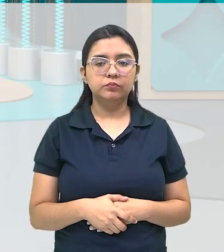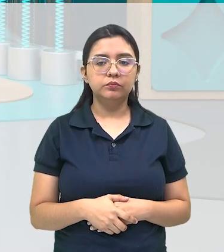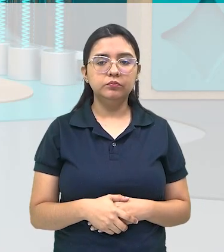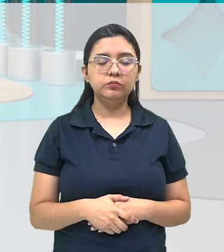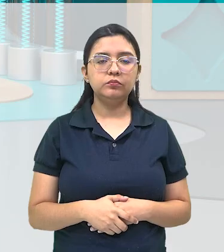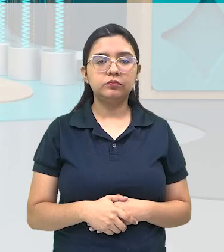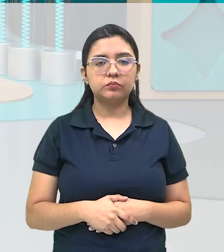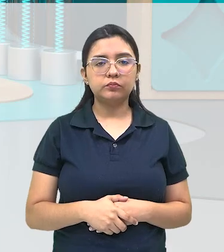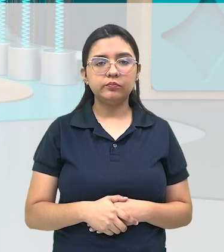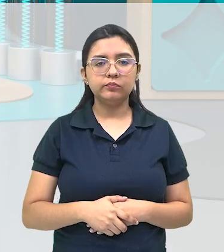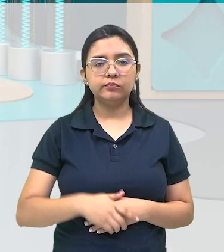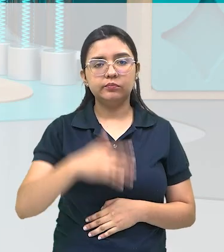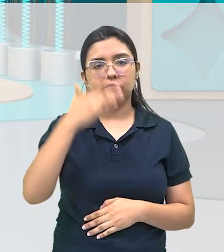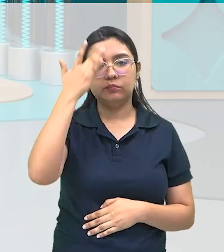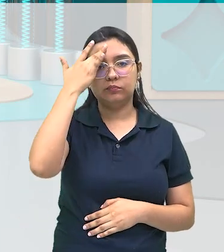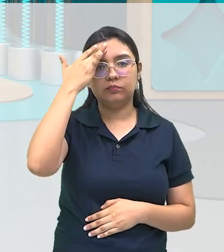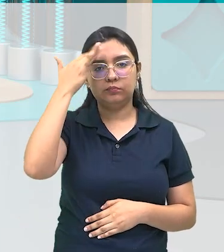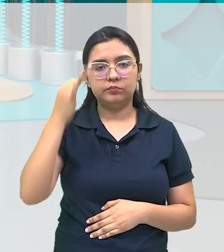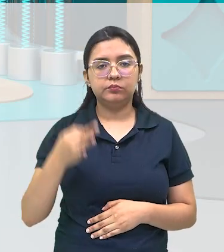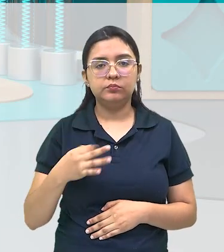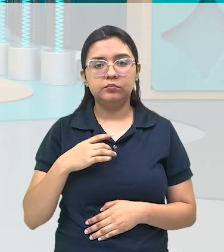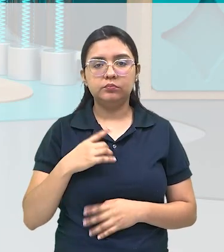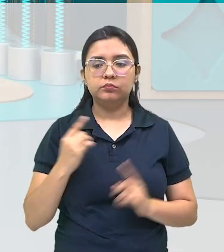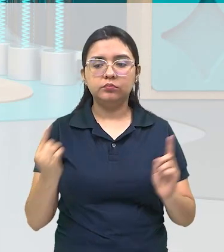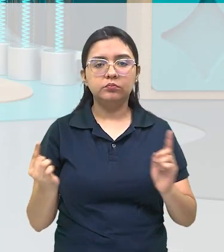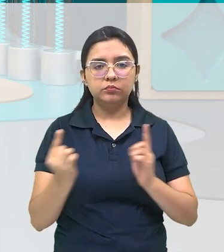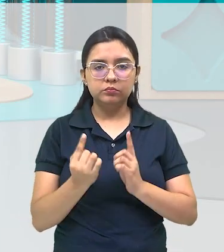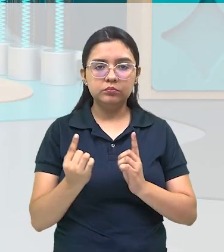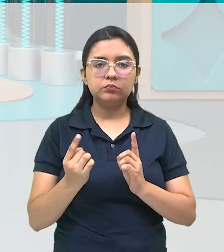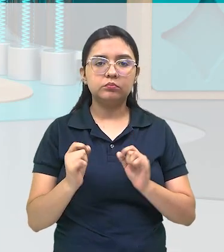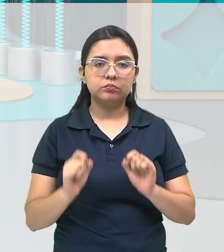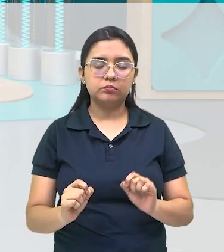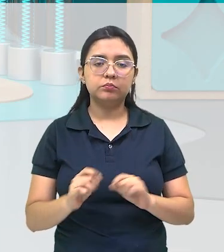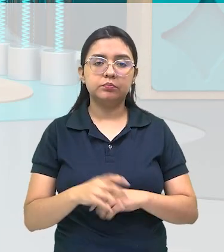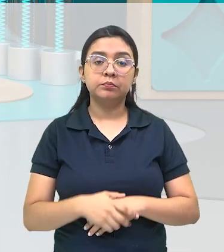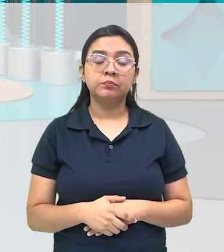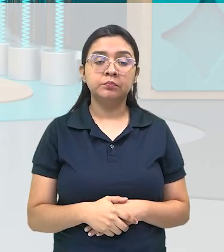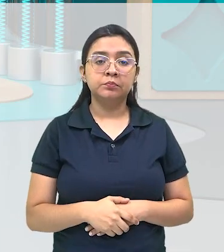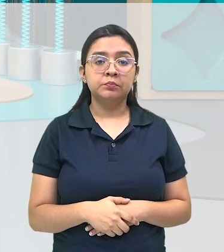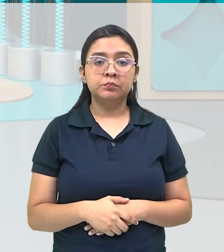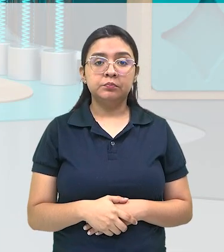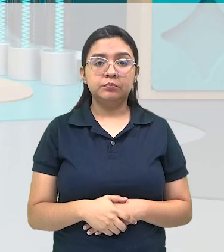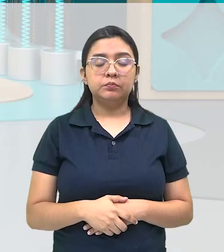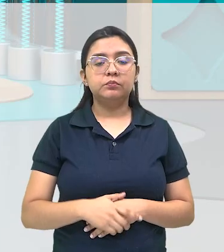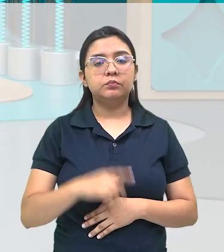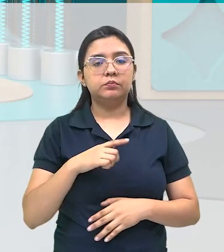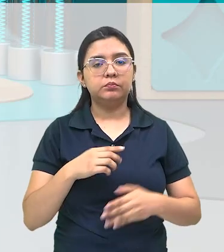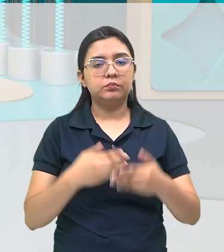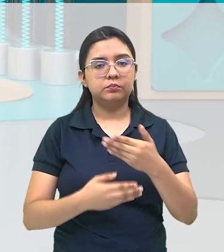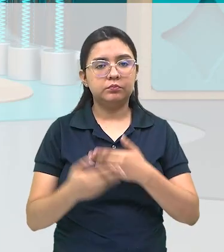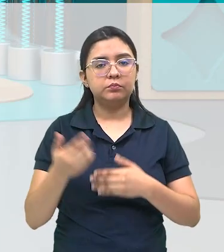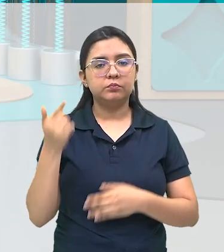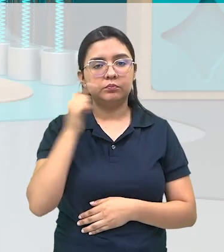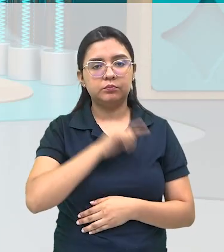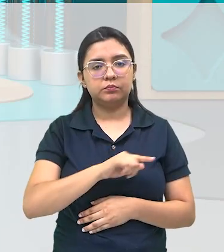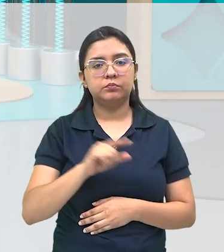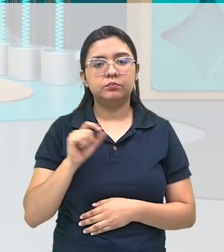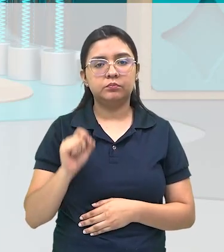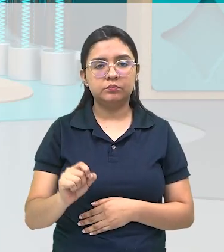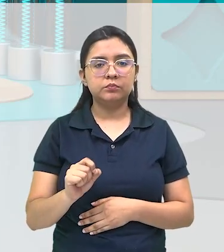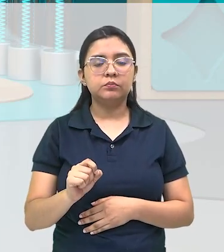você entender que os dois podem se tornar um só. E a partir daí, então, se harmonizar e